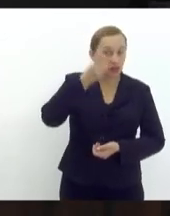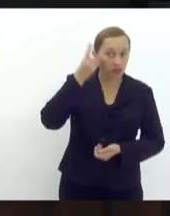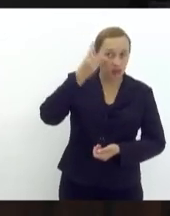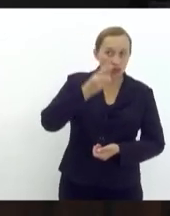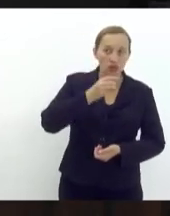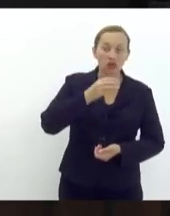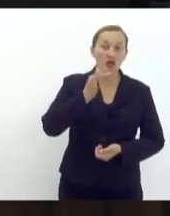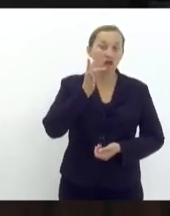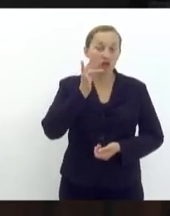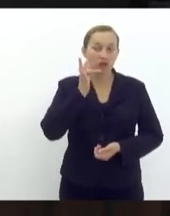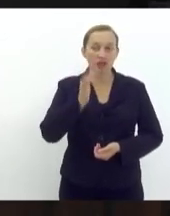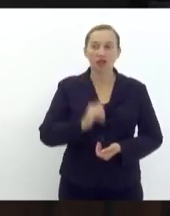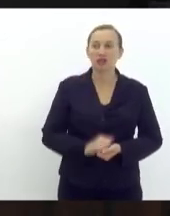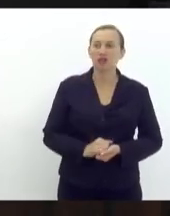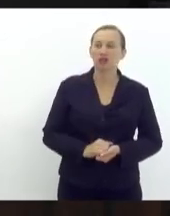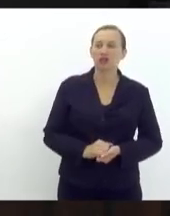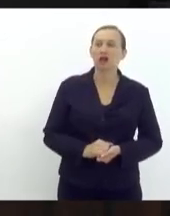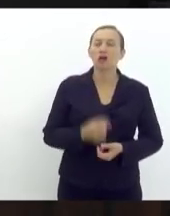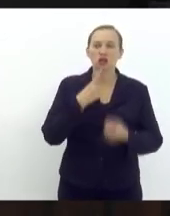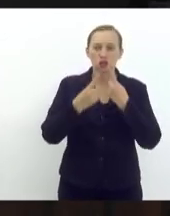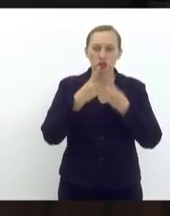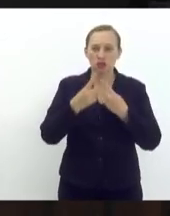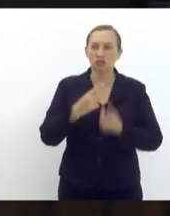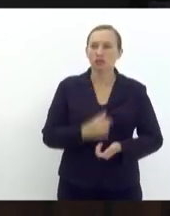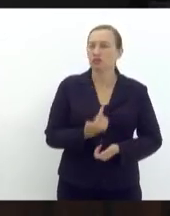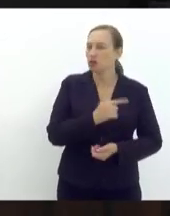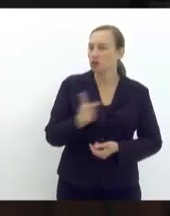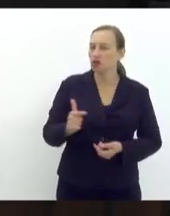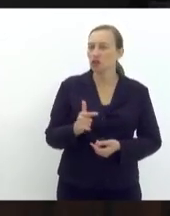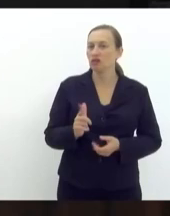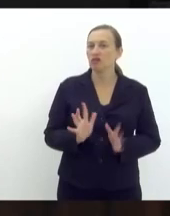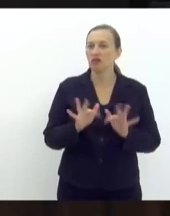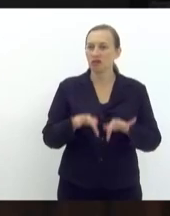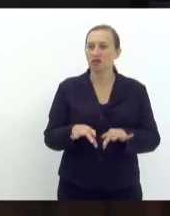Jorge Felipe Neto em discussão